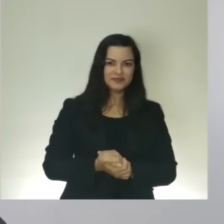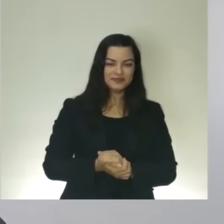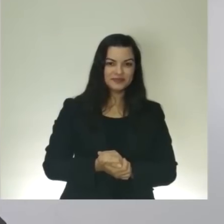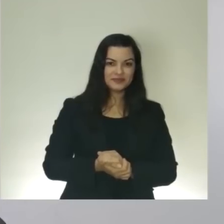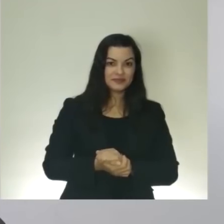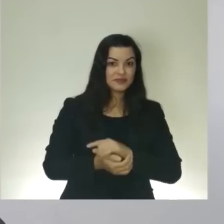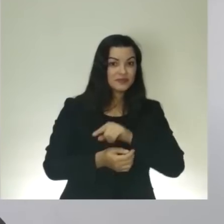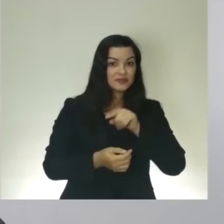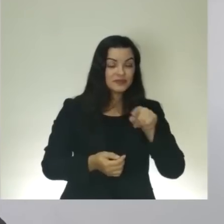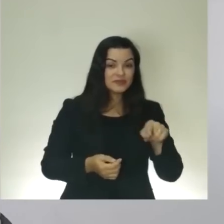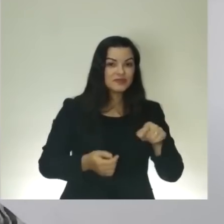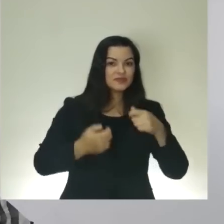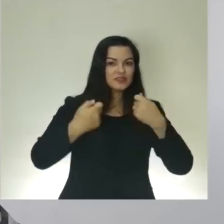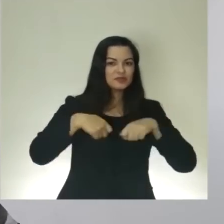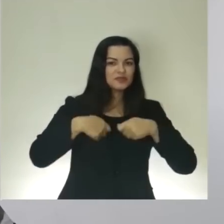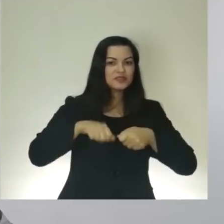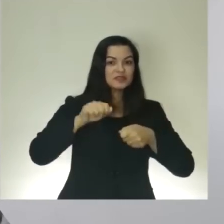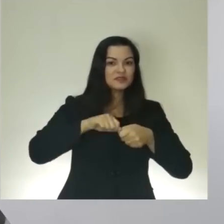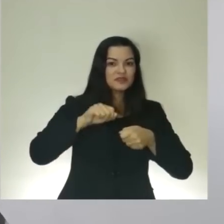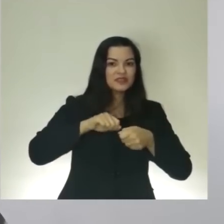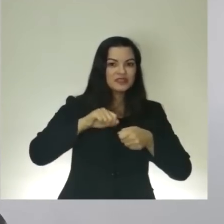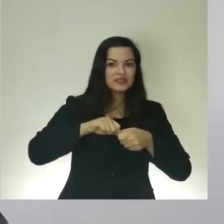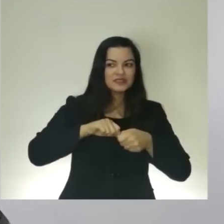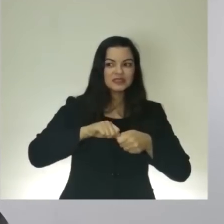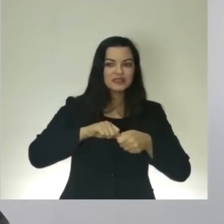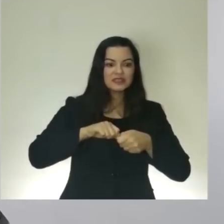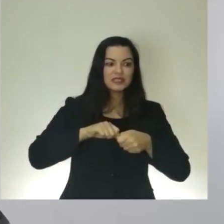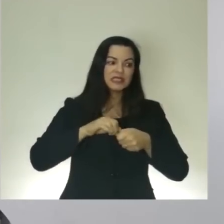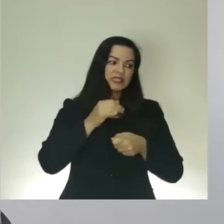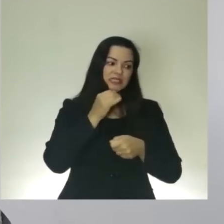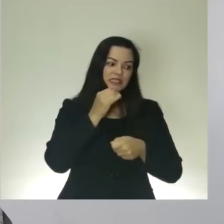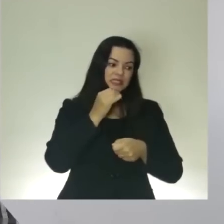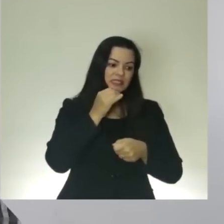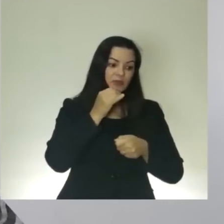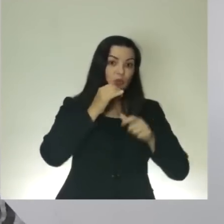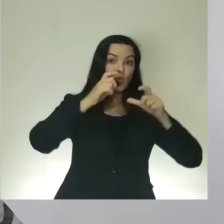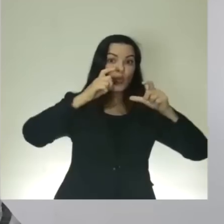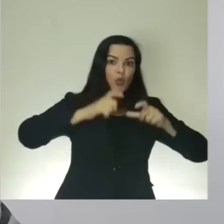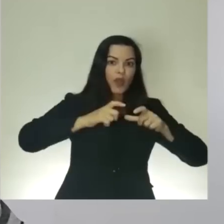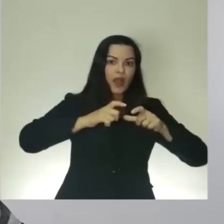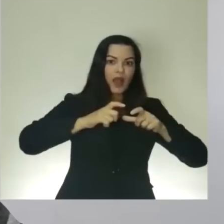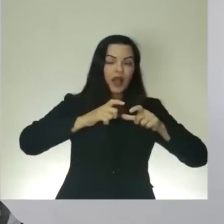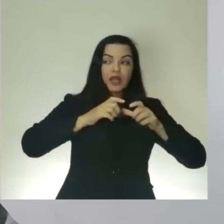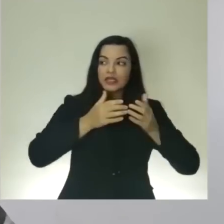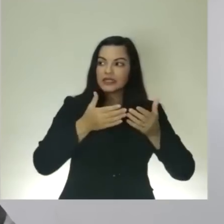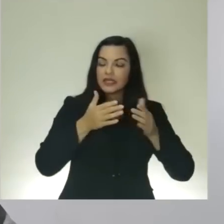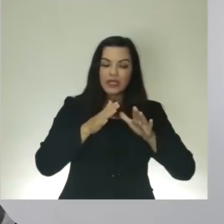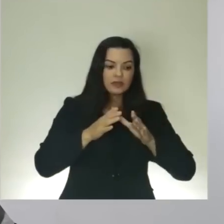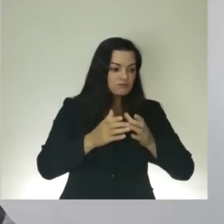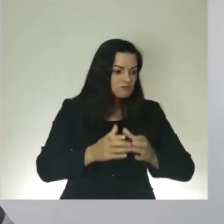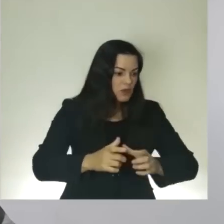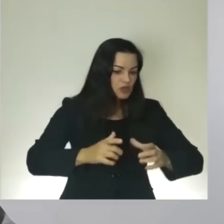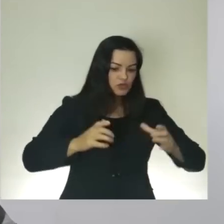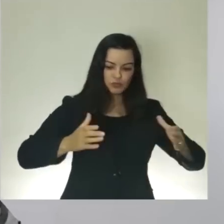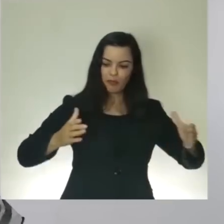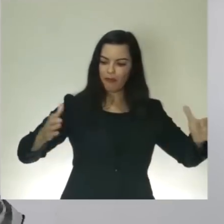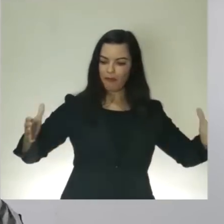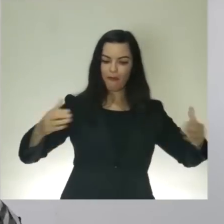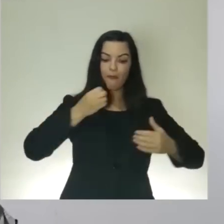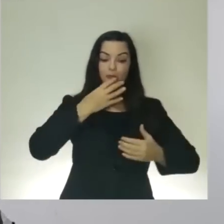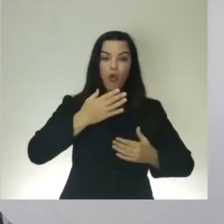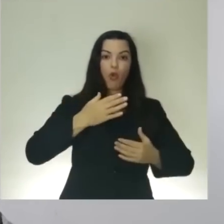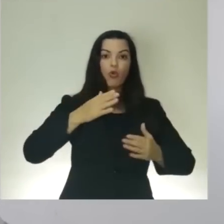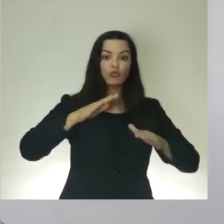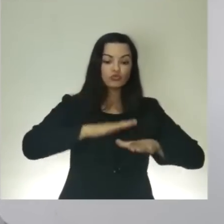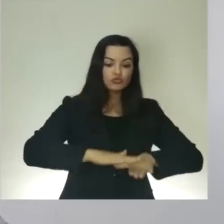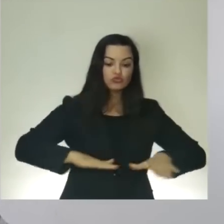uma marcação em um lugar que vocês tenham bastante espaço, tá? Vocês fazem uma marcação no chão, pode ser